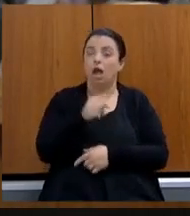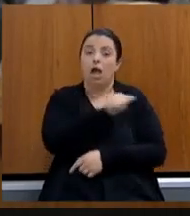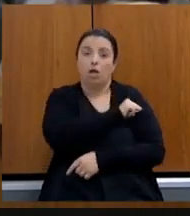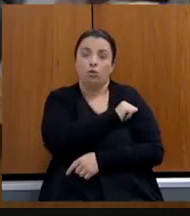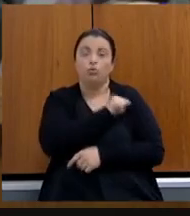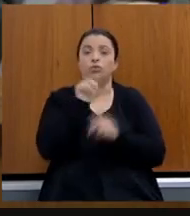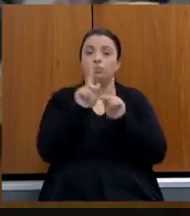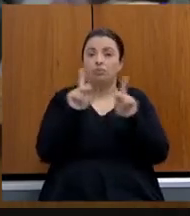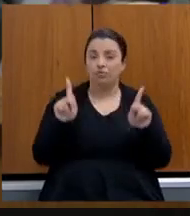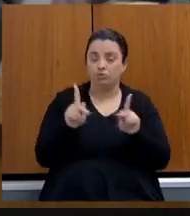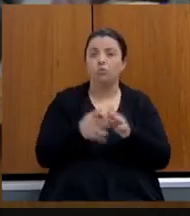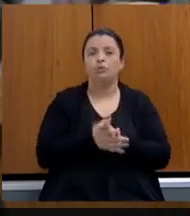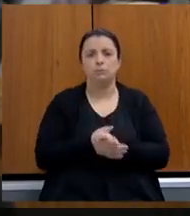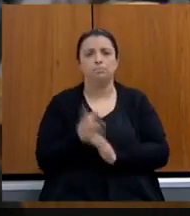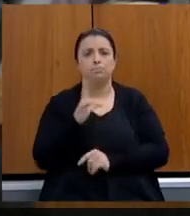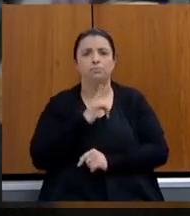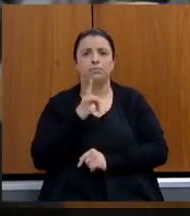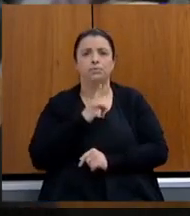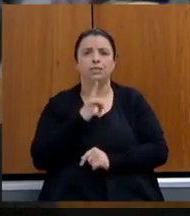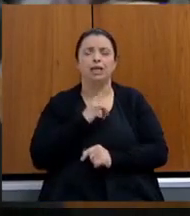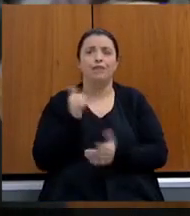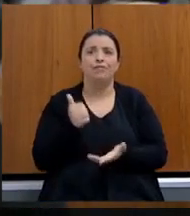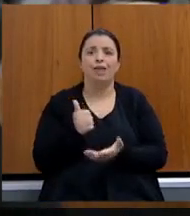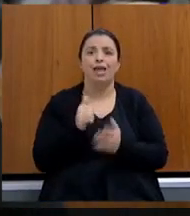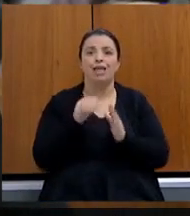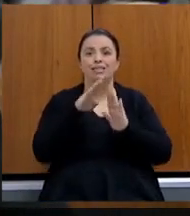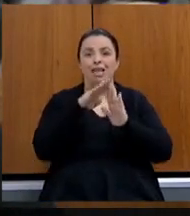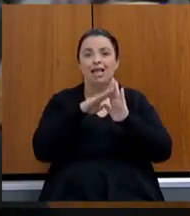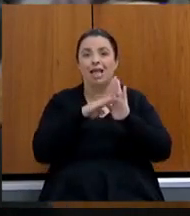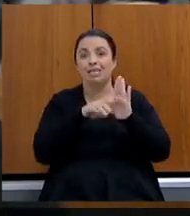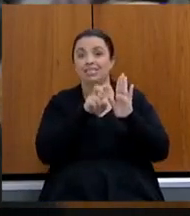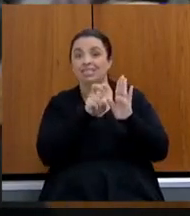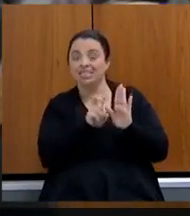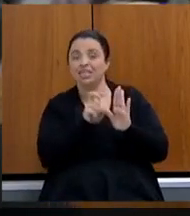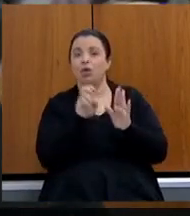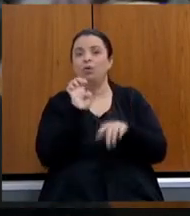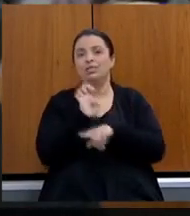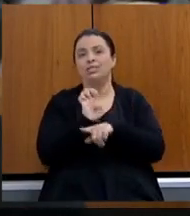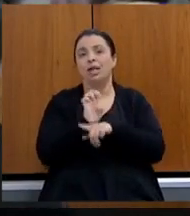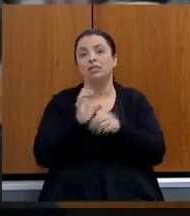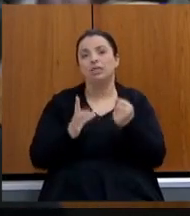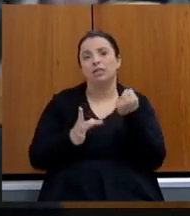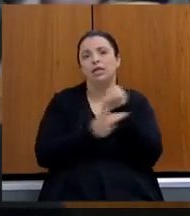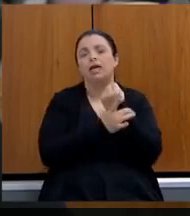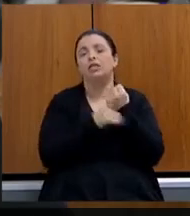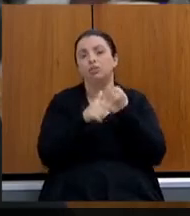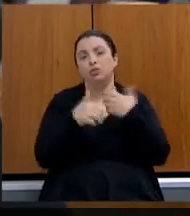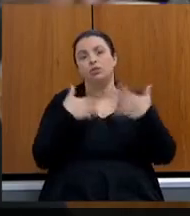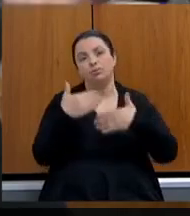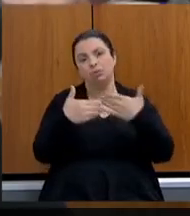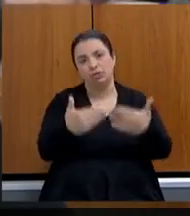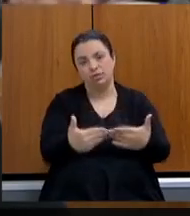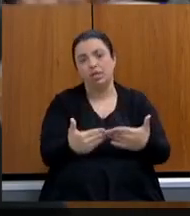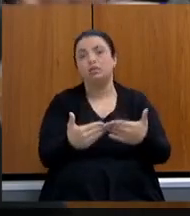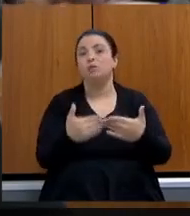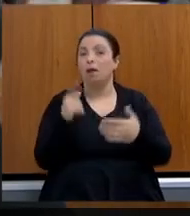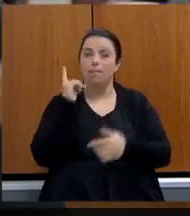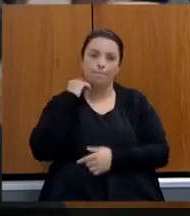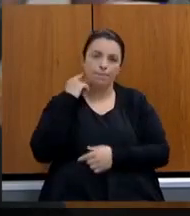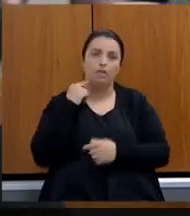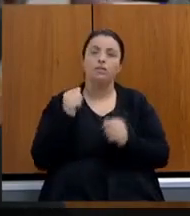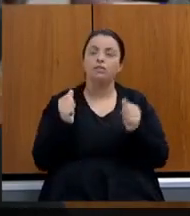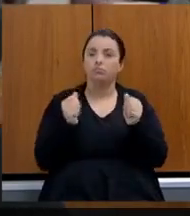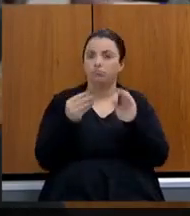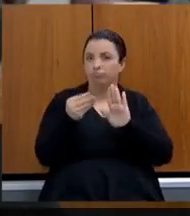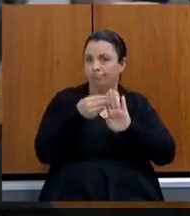professores né tivemos aí entre os cinco estados no ano passado que garantiram esse processo na Então eu